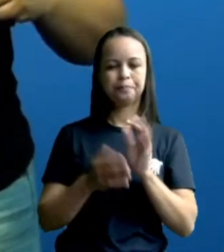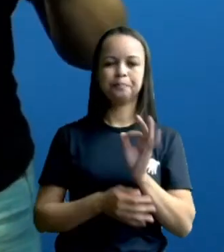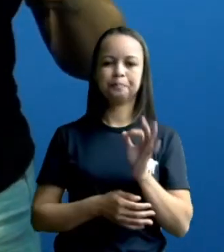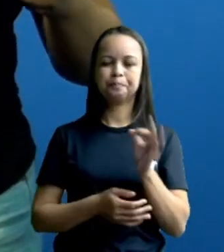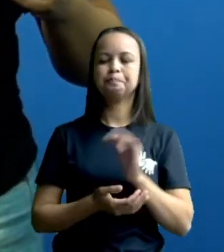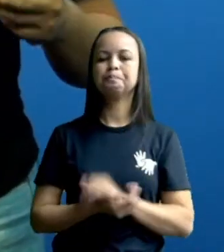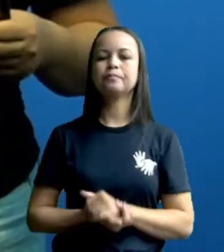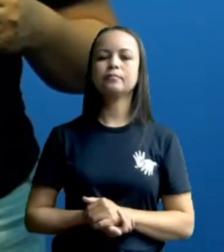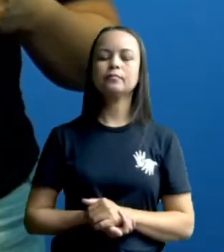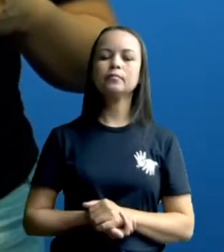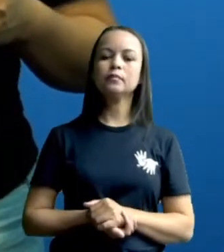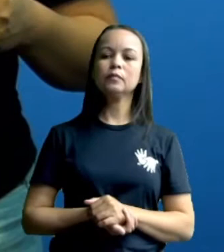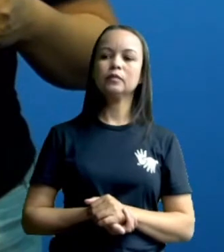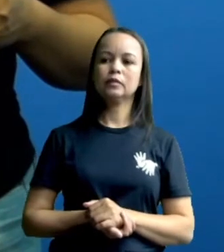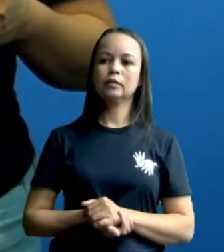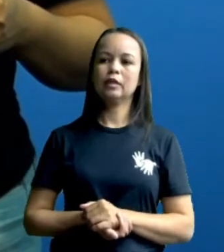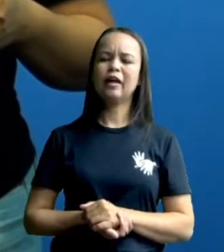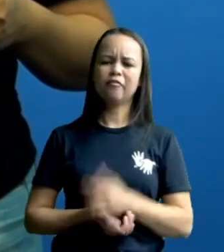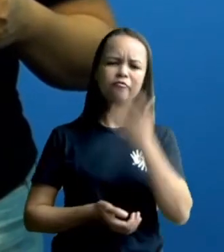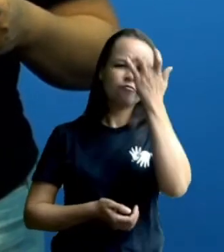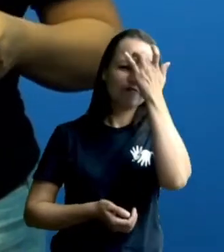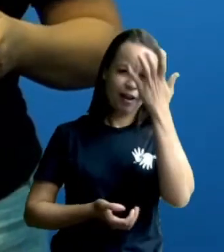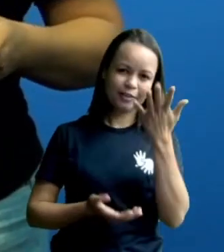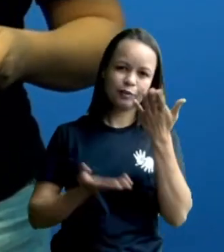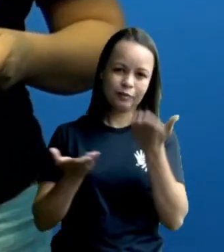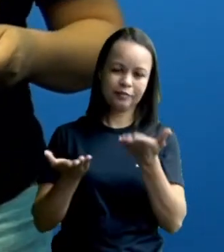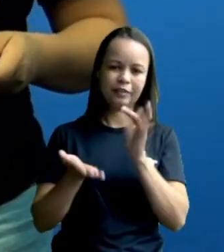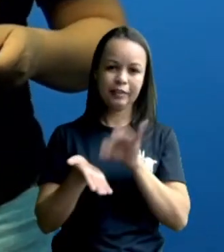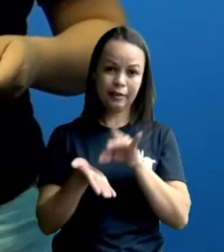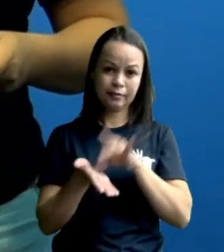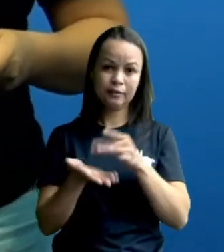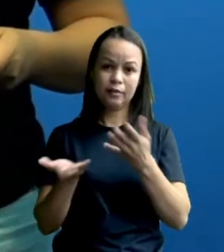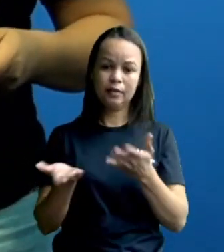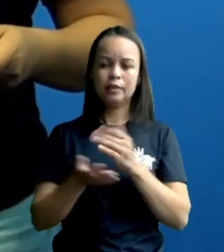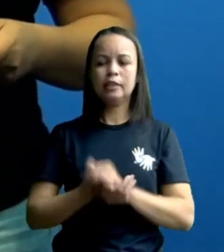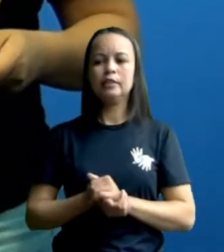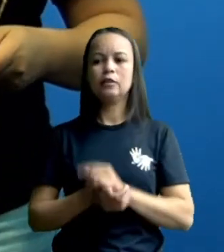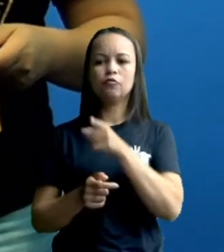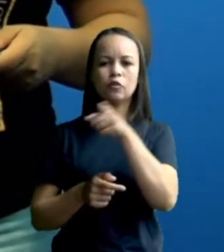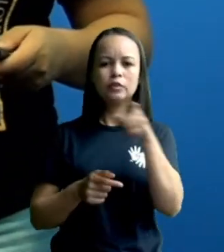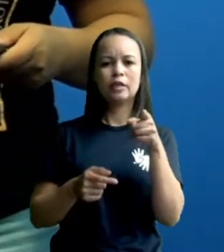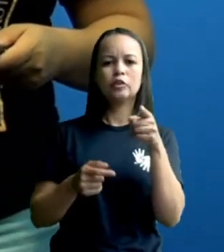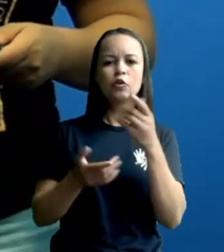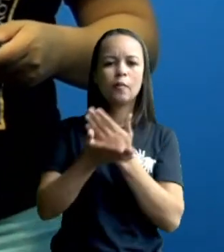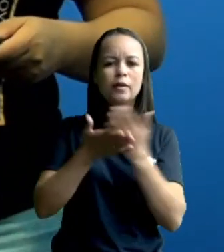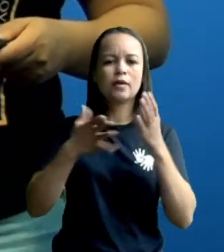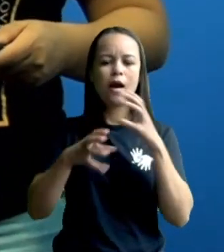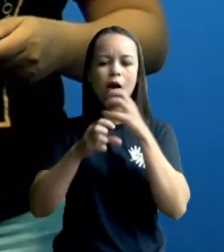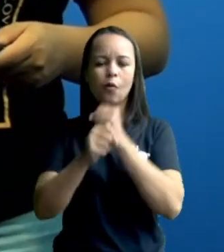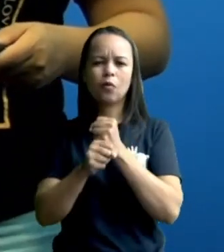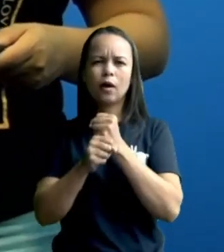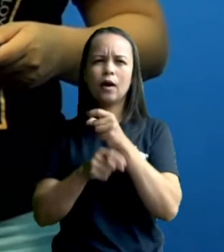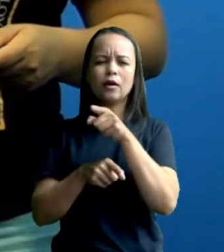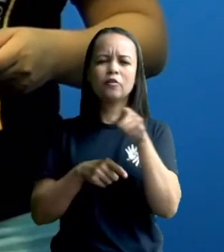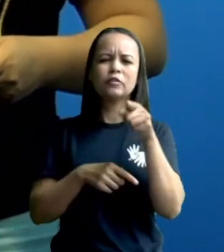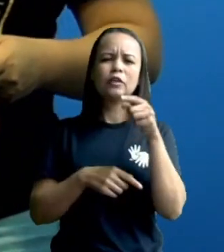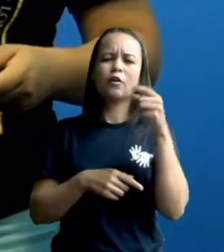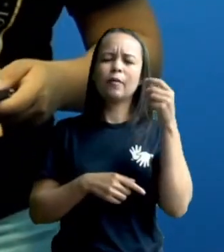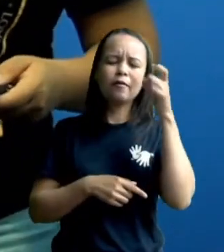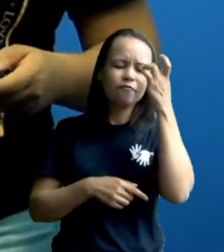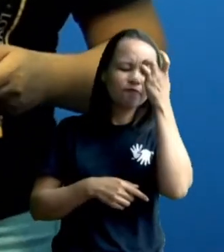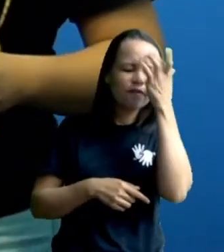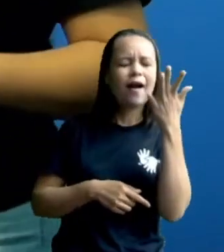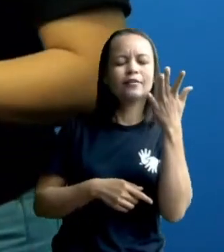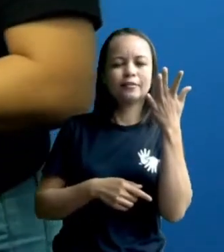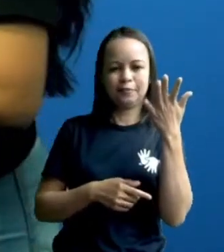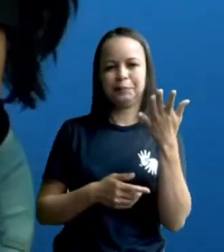certo? Então, não é fácil? Quando vocês começarem a calcular, vocês vão perceber que é bem